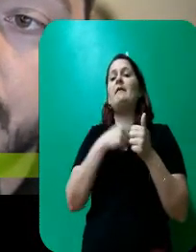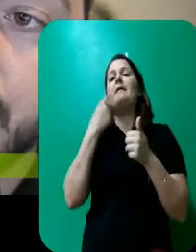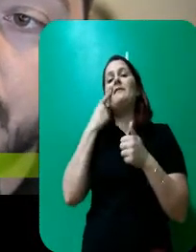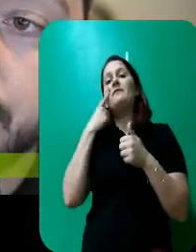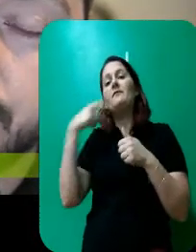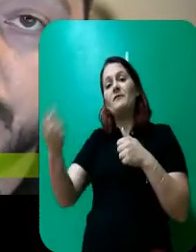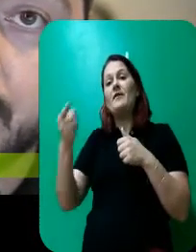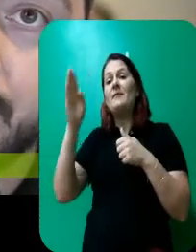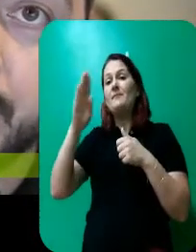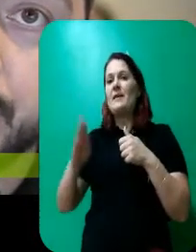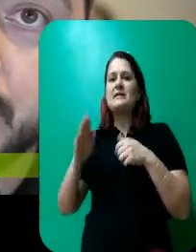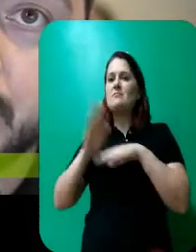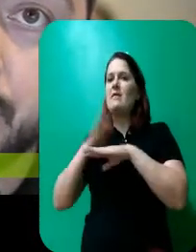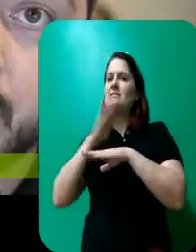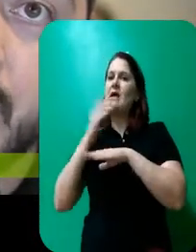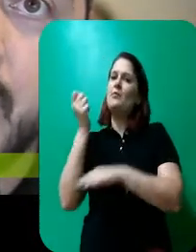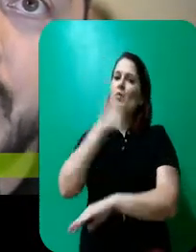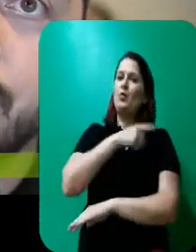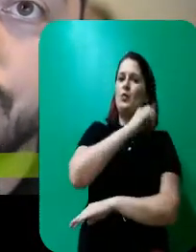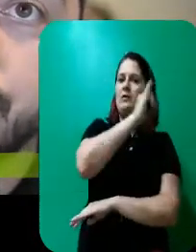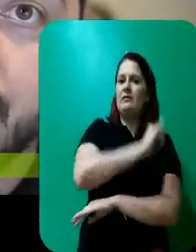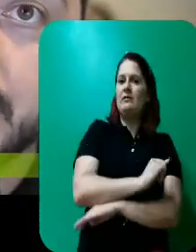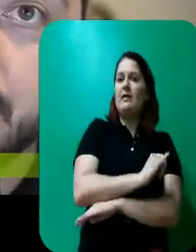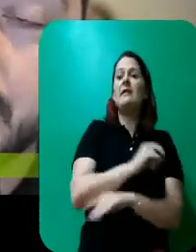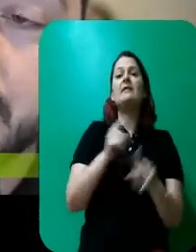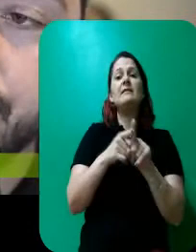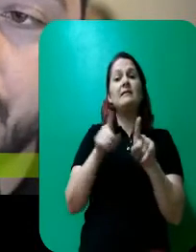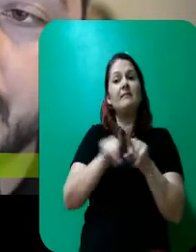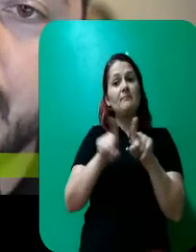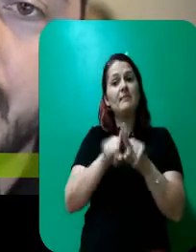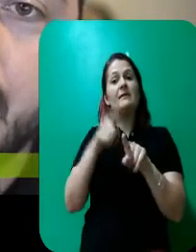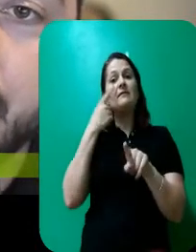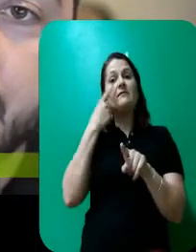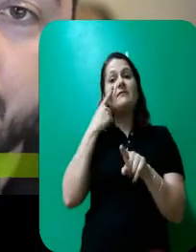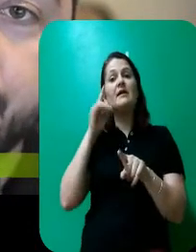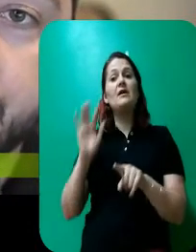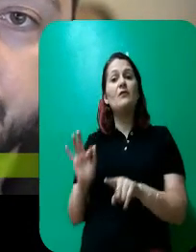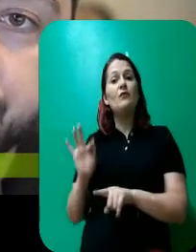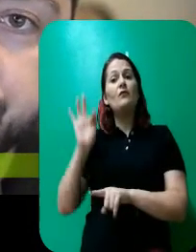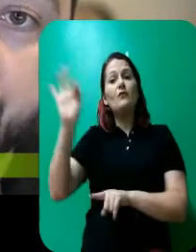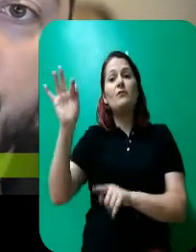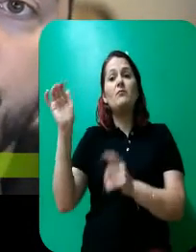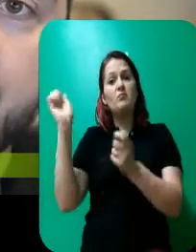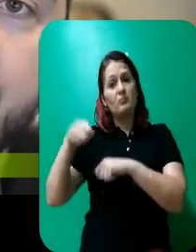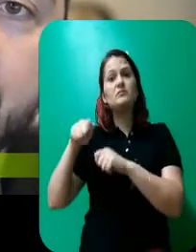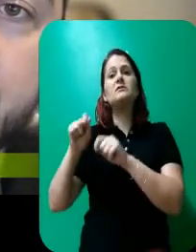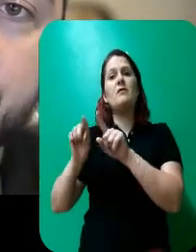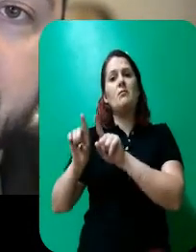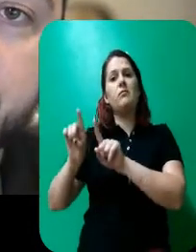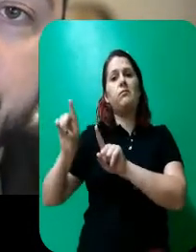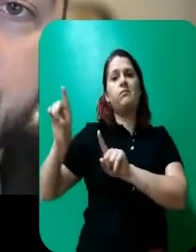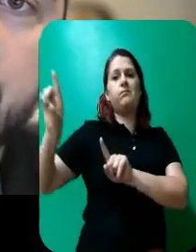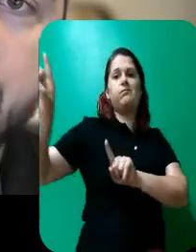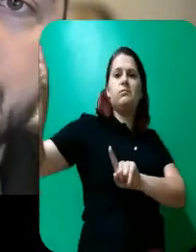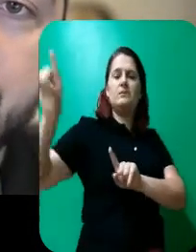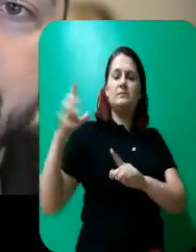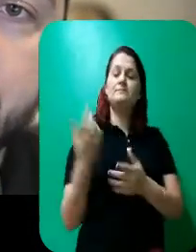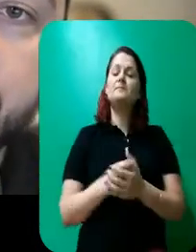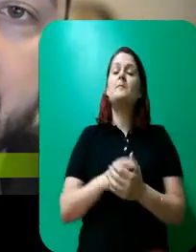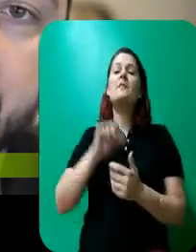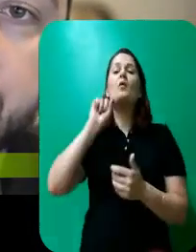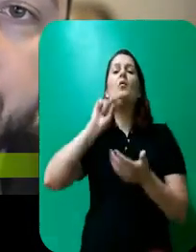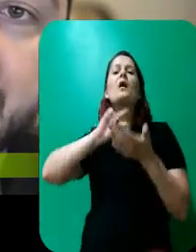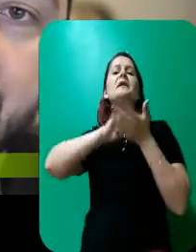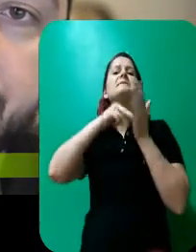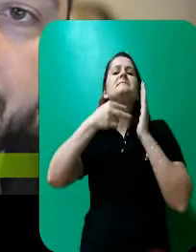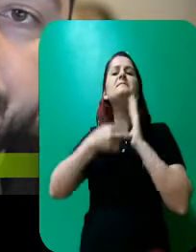Itália. E a gente consegue ver que a projeção é ele continuar crescendo dessa forma até lá na frente. O que quer dizer que o Brasil está crescendo